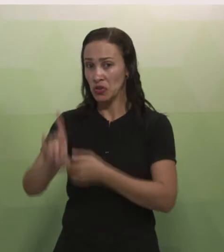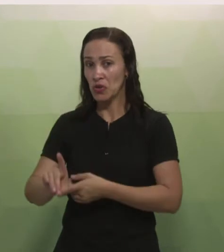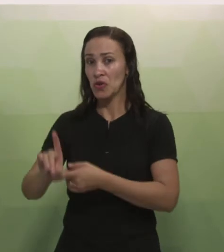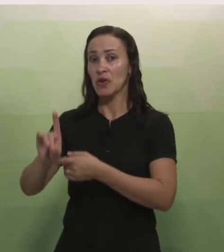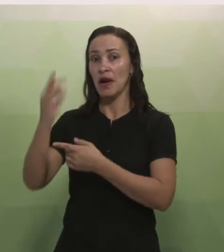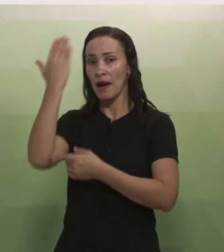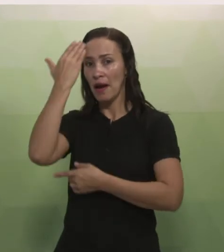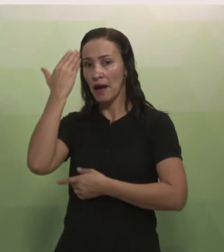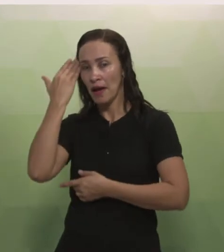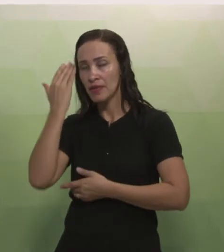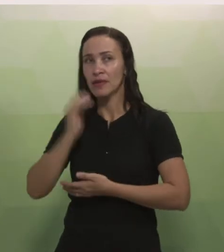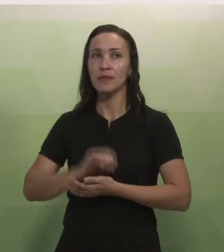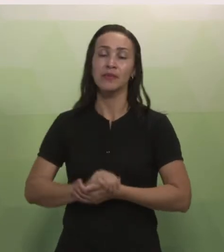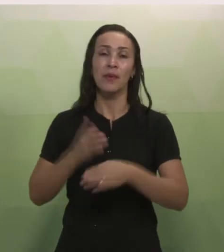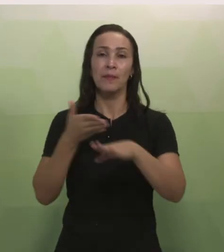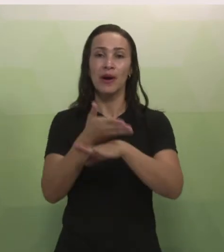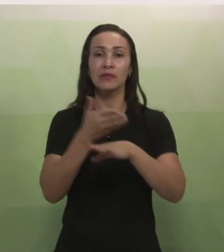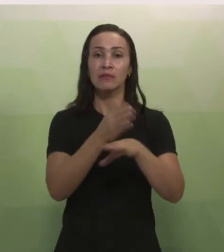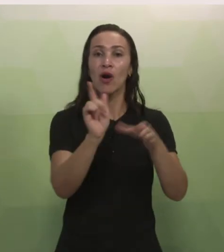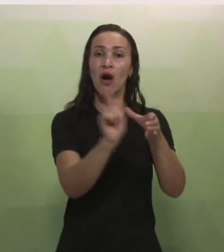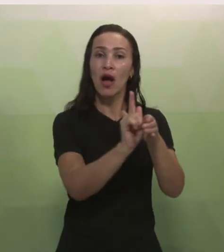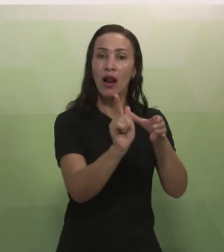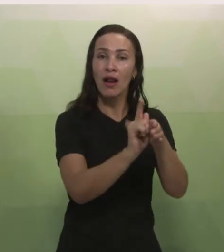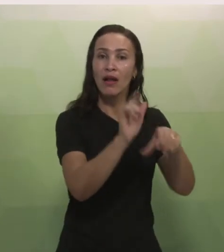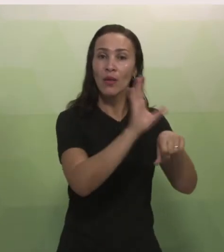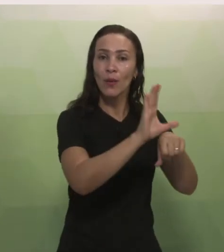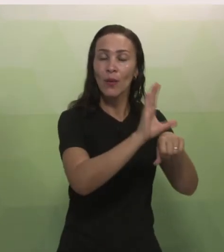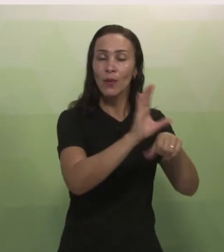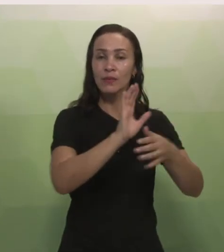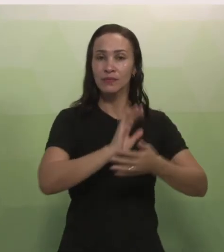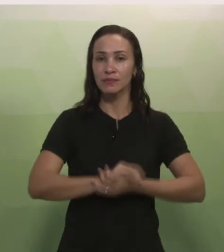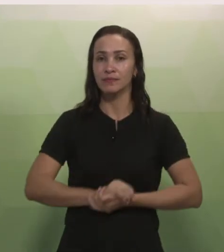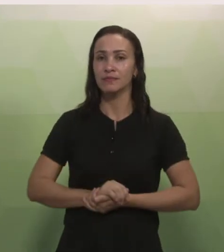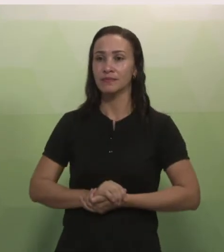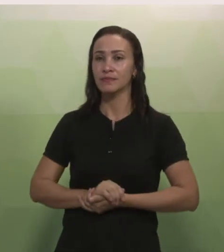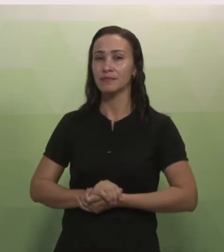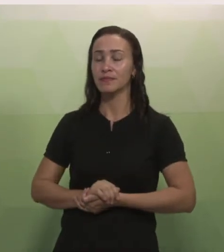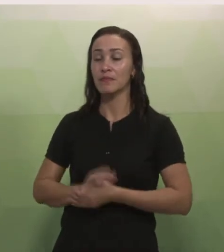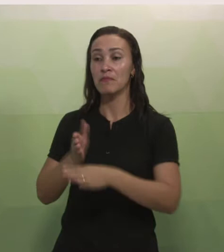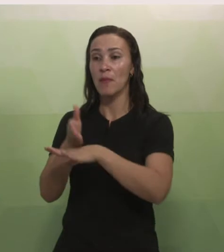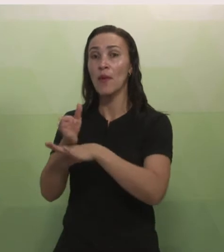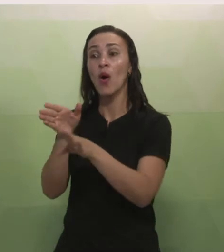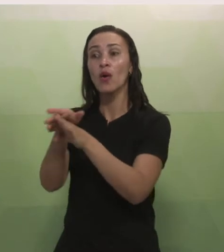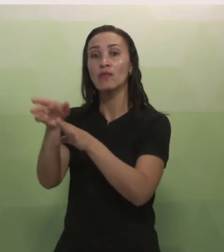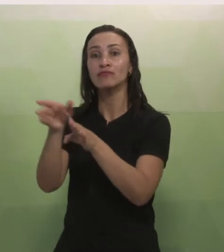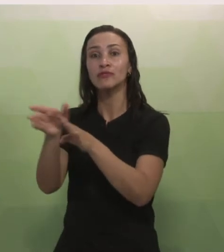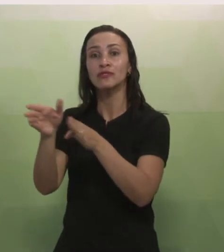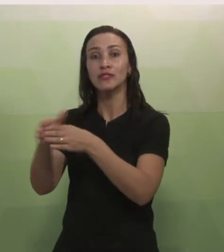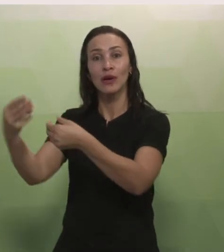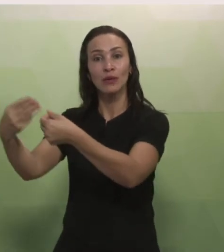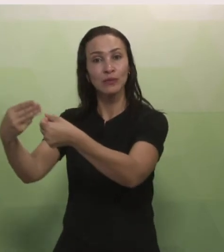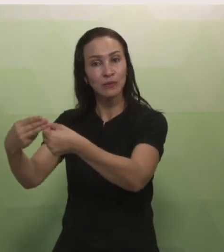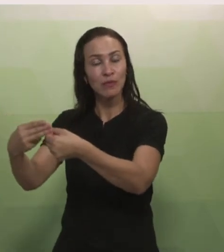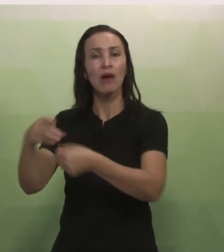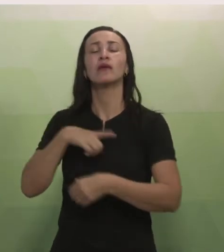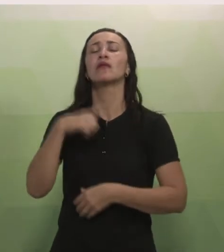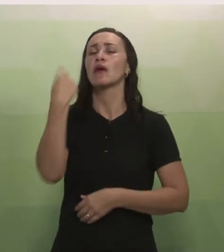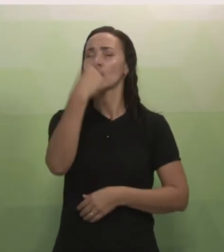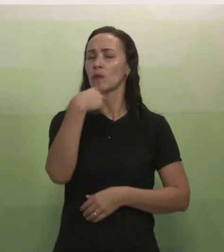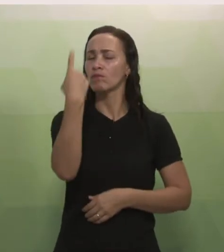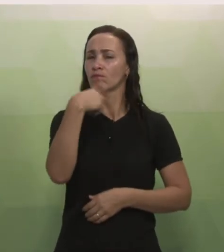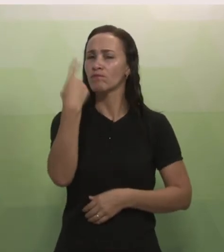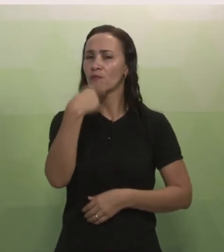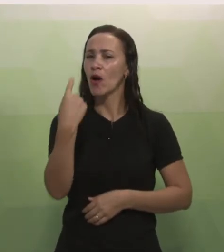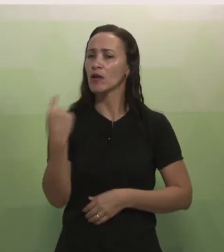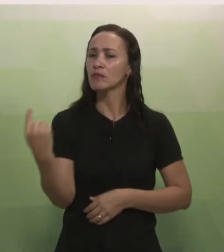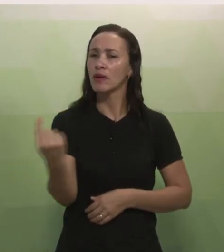eu sou membro do colegiado do curso, eu participo de conselho municipal, então tem as